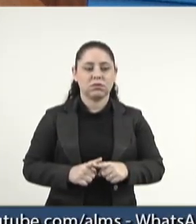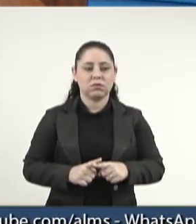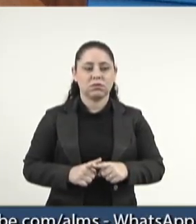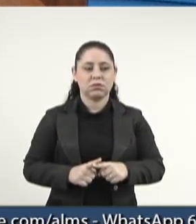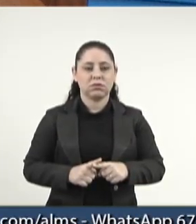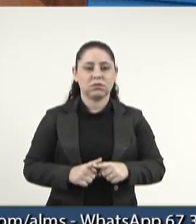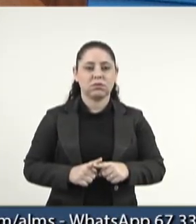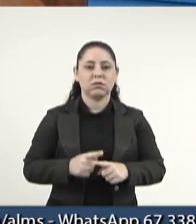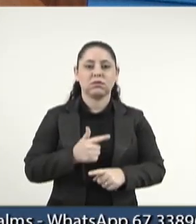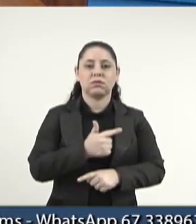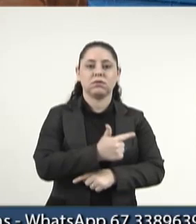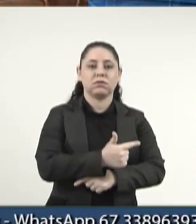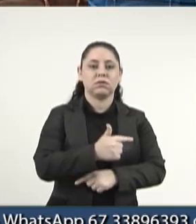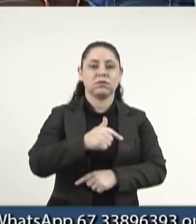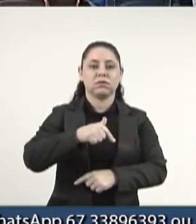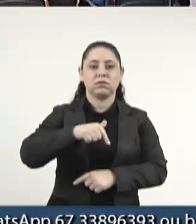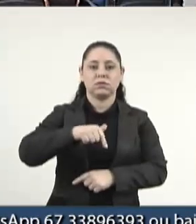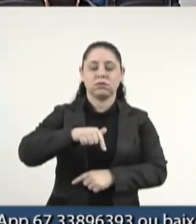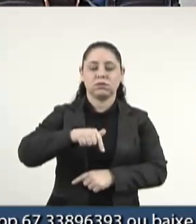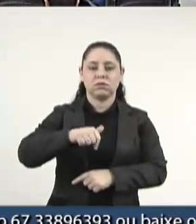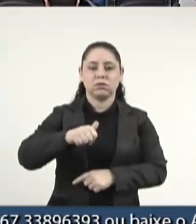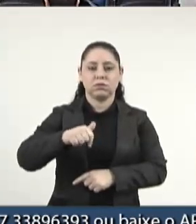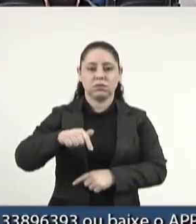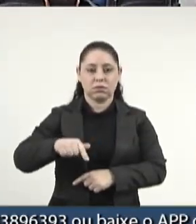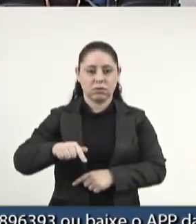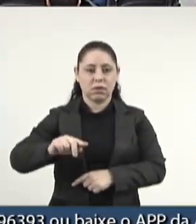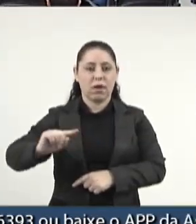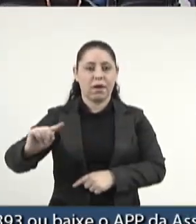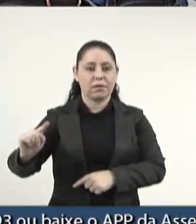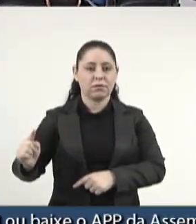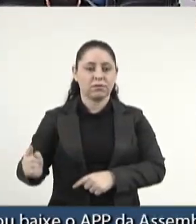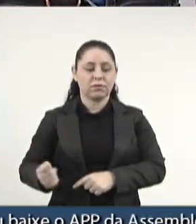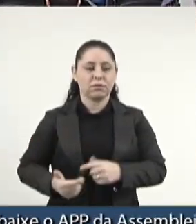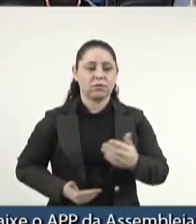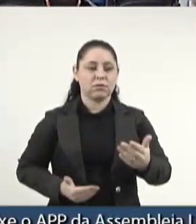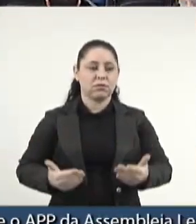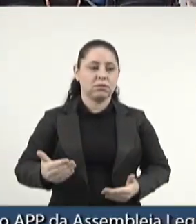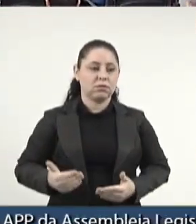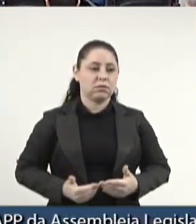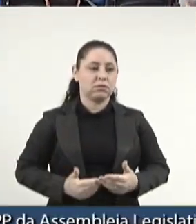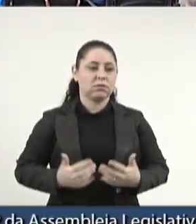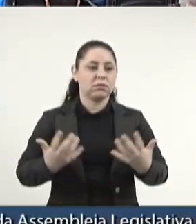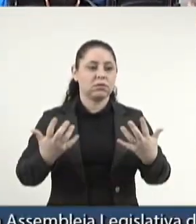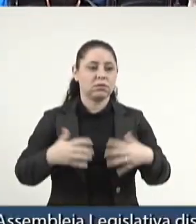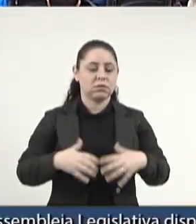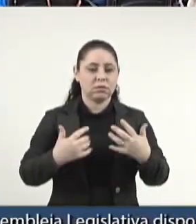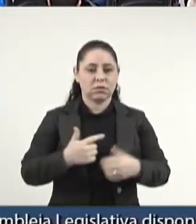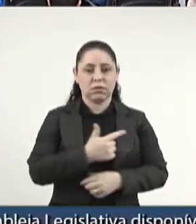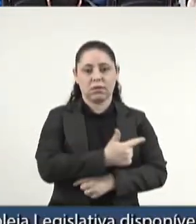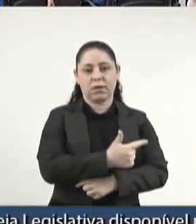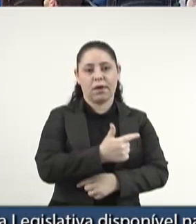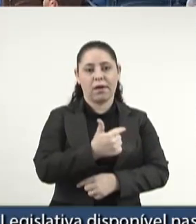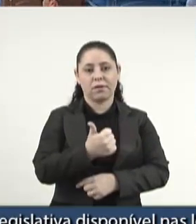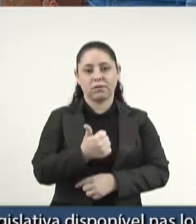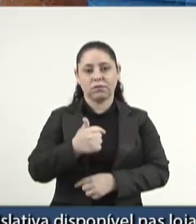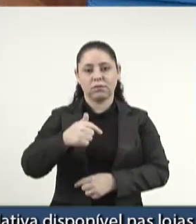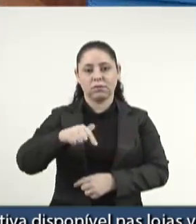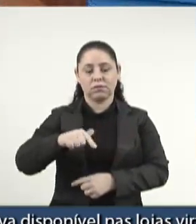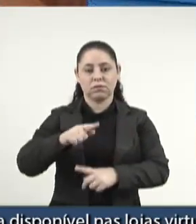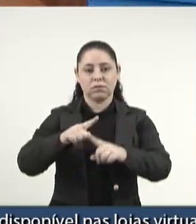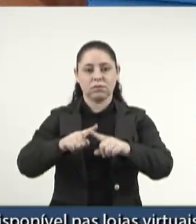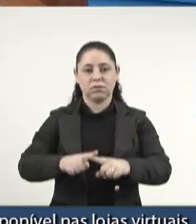São 217 mil, é o que se tem notícia, deputado Teixeira, os números embaralham mesmo. 217 mil vezes